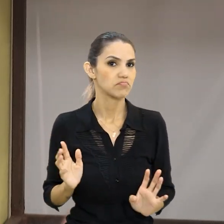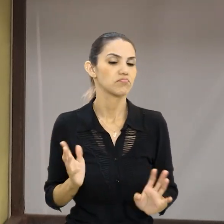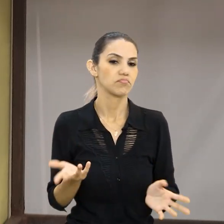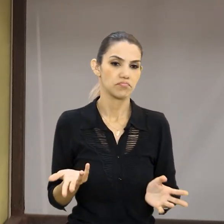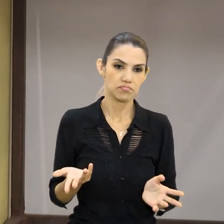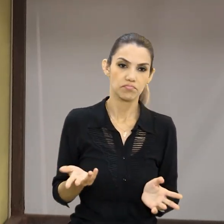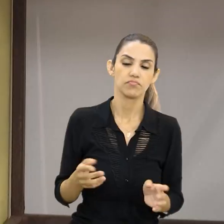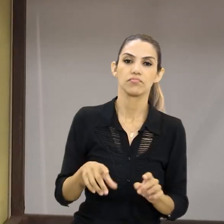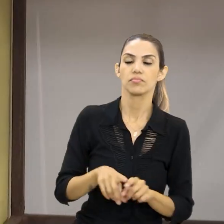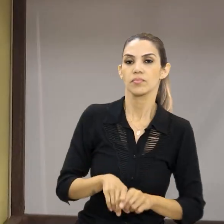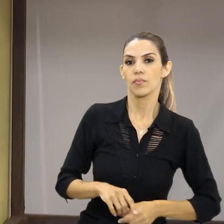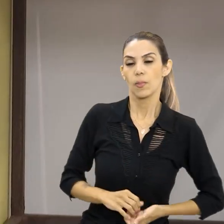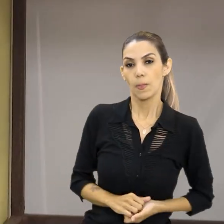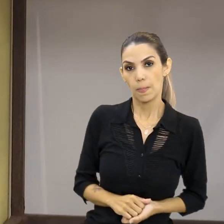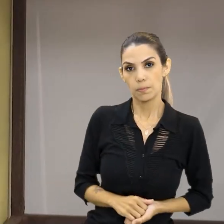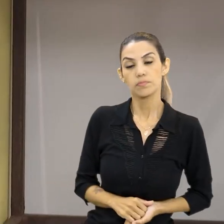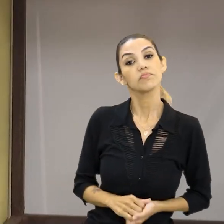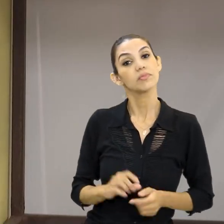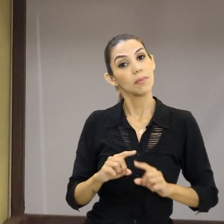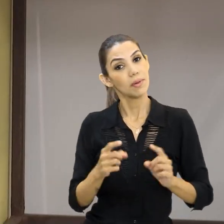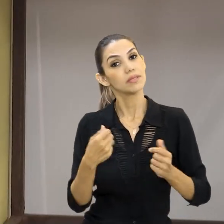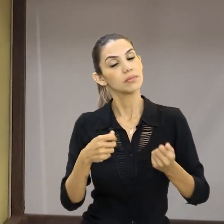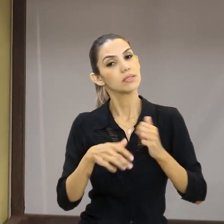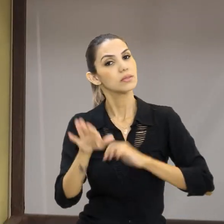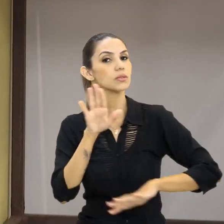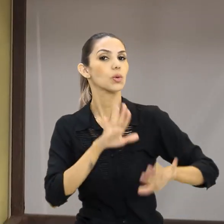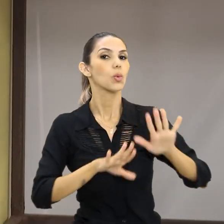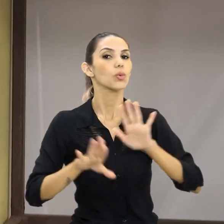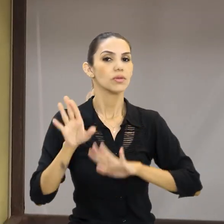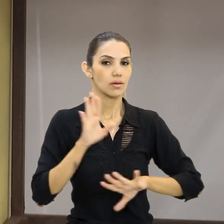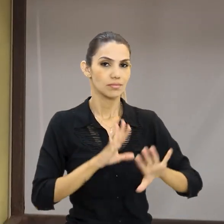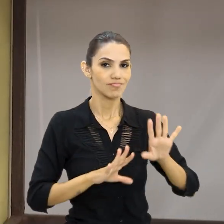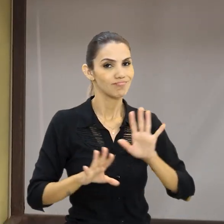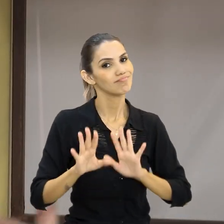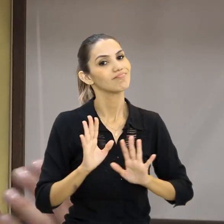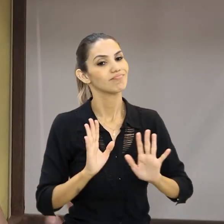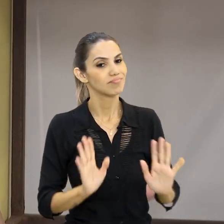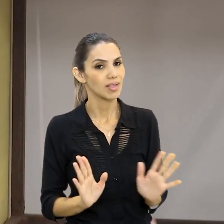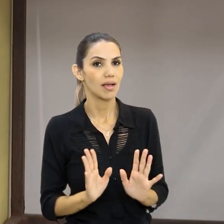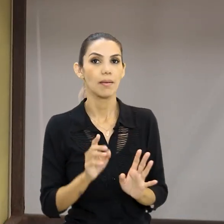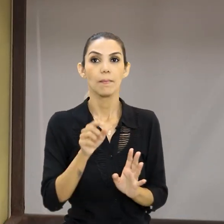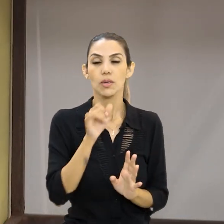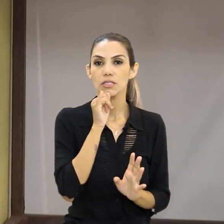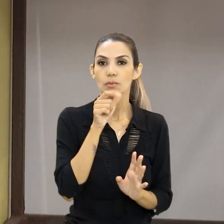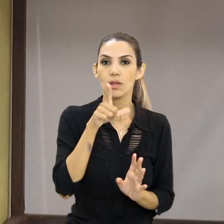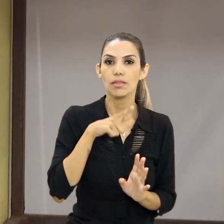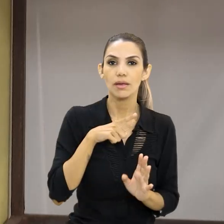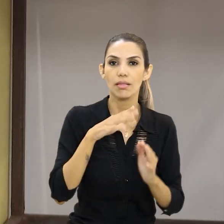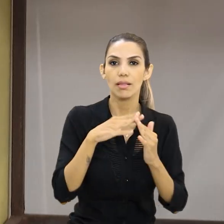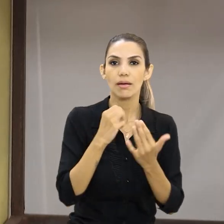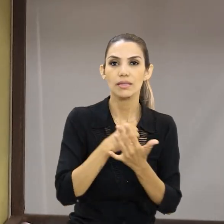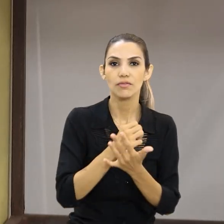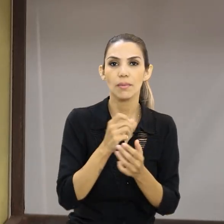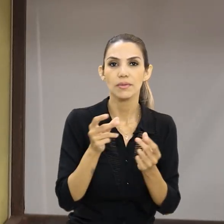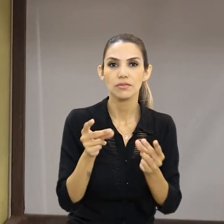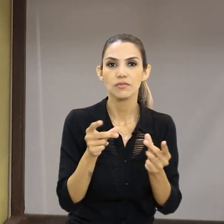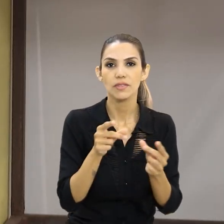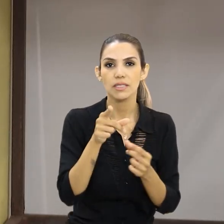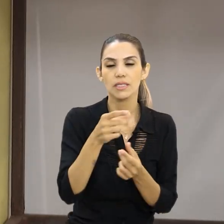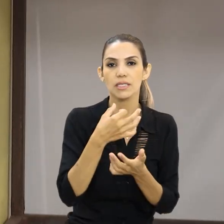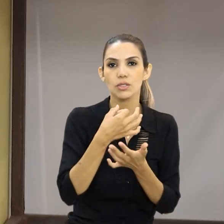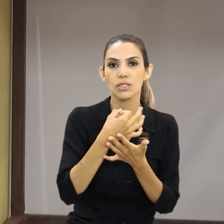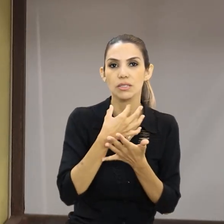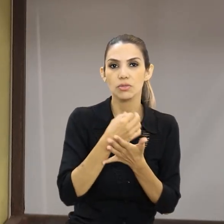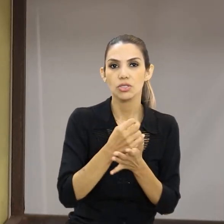farmácias, entre outros estabelecimentos, mas temos que ter esse cuidado, que não é porque esse medicamento está disponível no mercado que ele deve